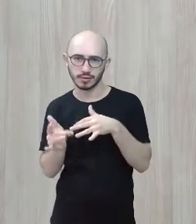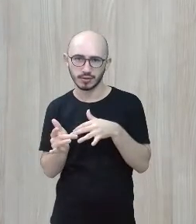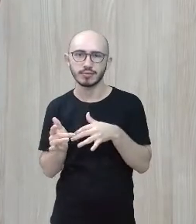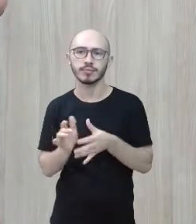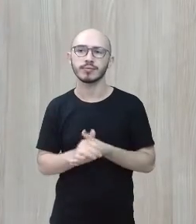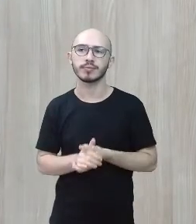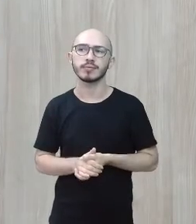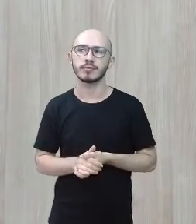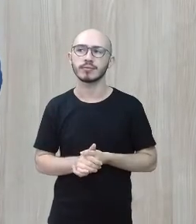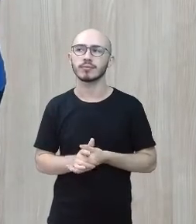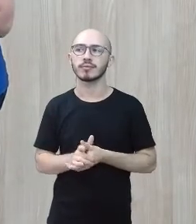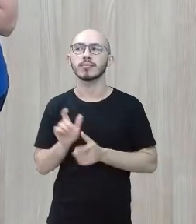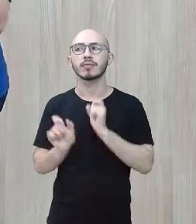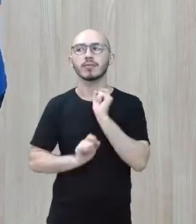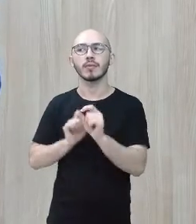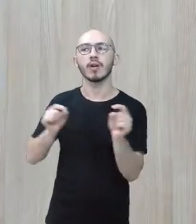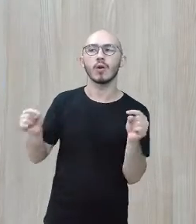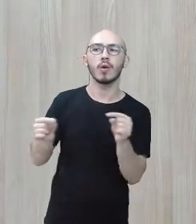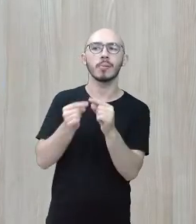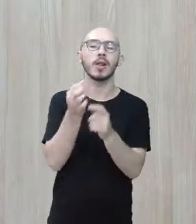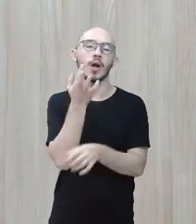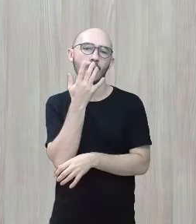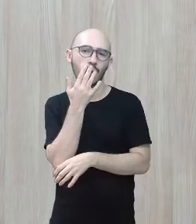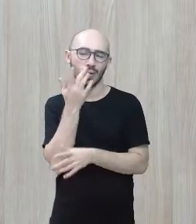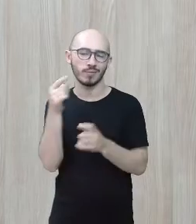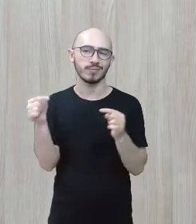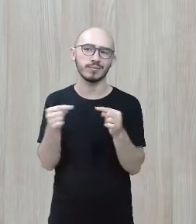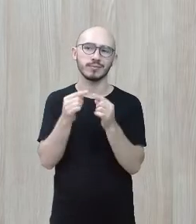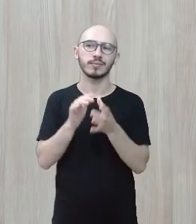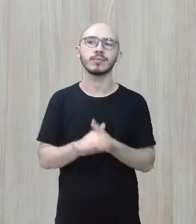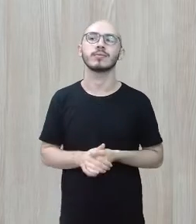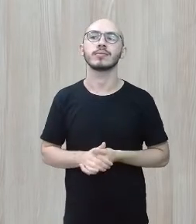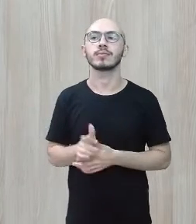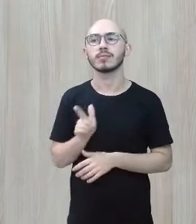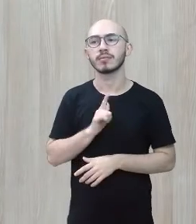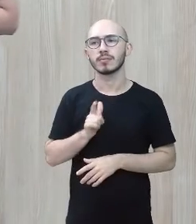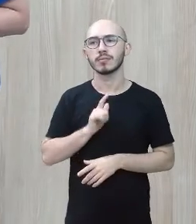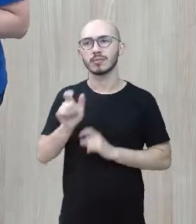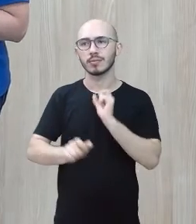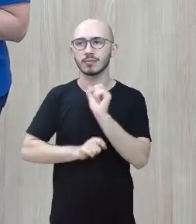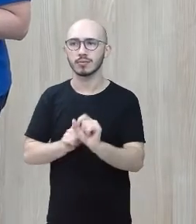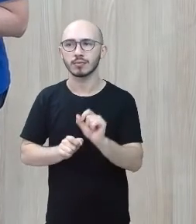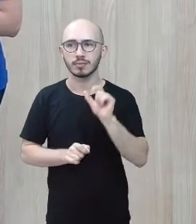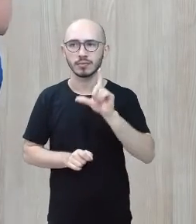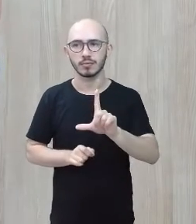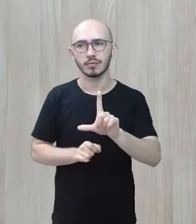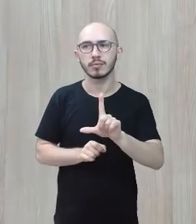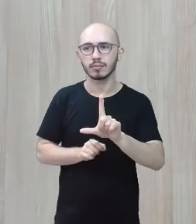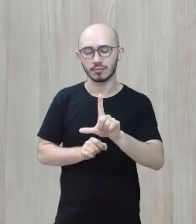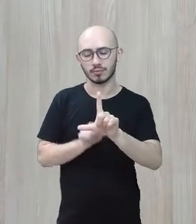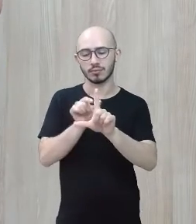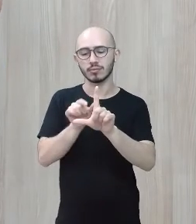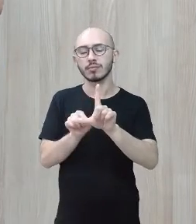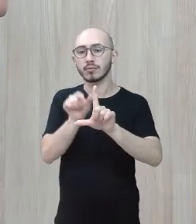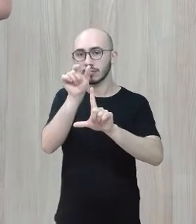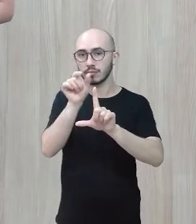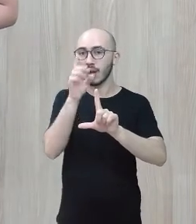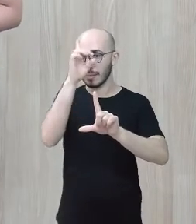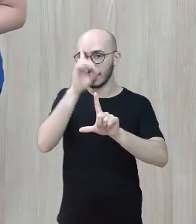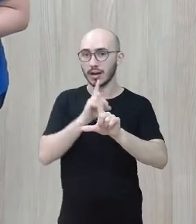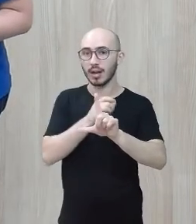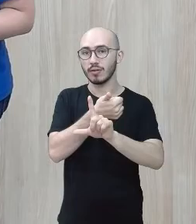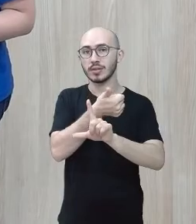sociais aí, né? Bem conveniente as coresinhas próximas. E aí a gente tem a altura do amarelo 16, a altura